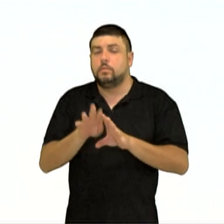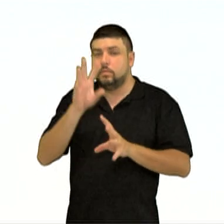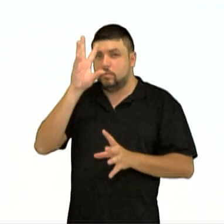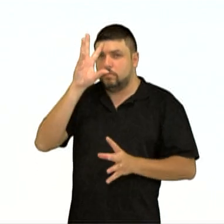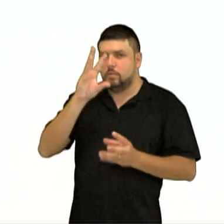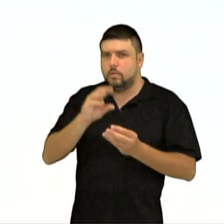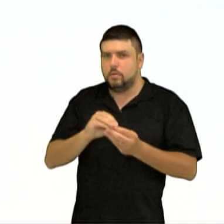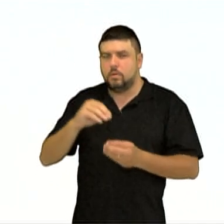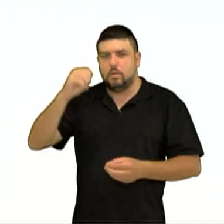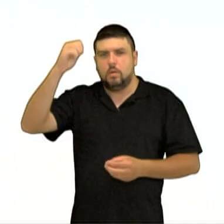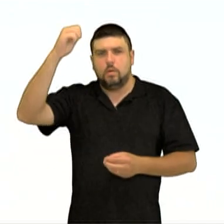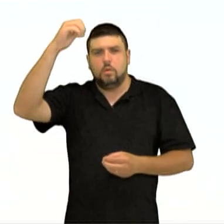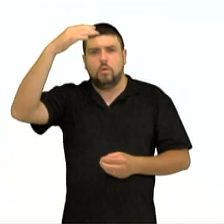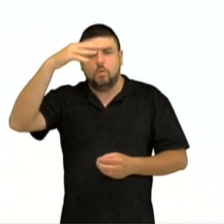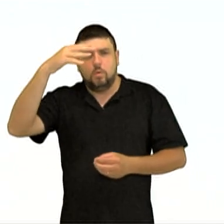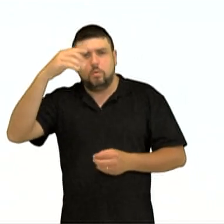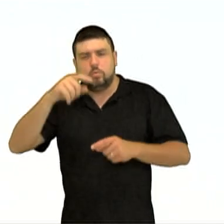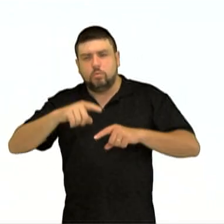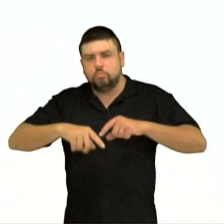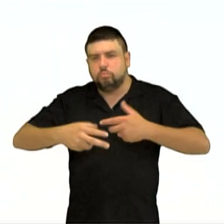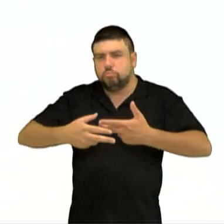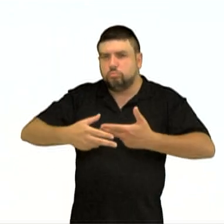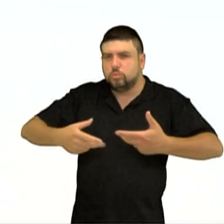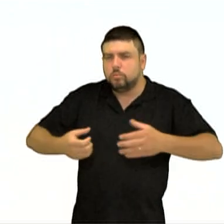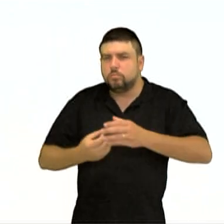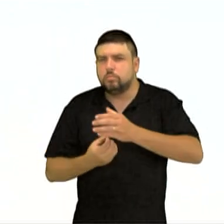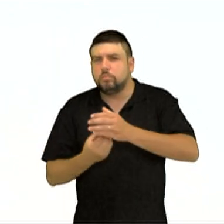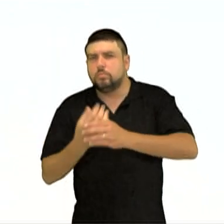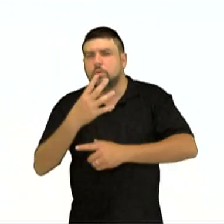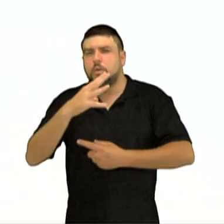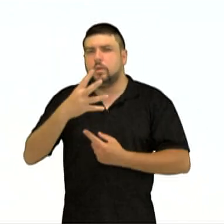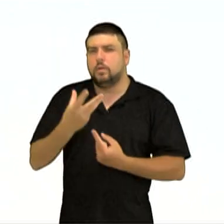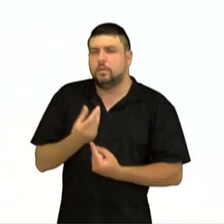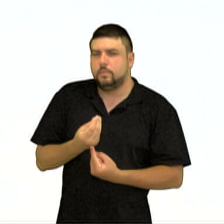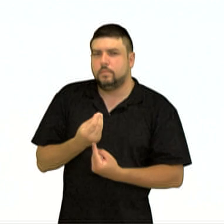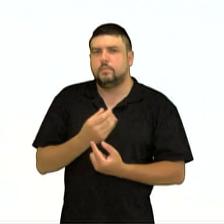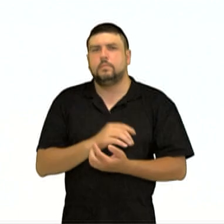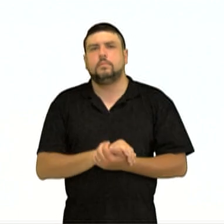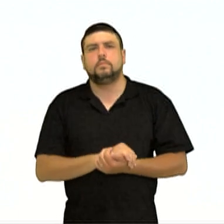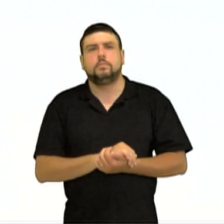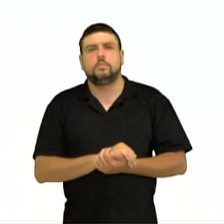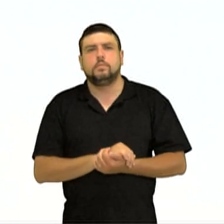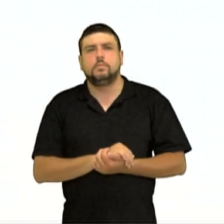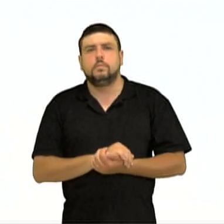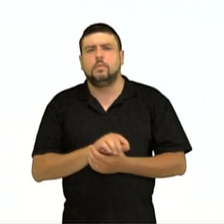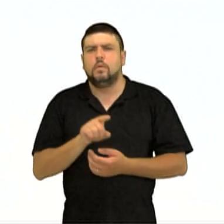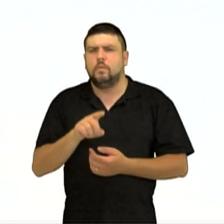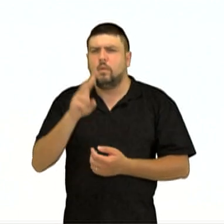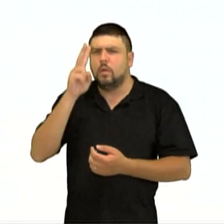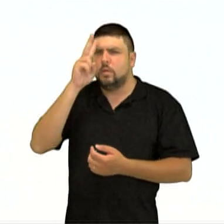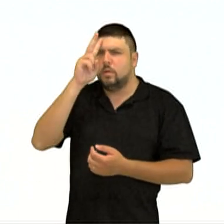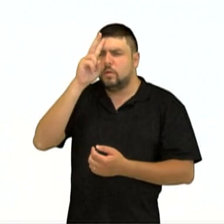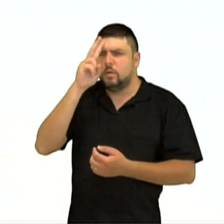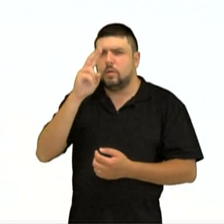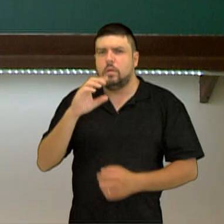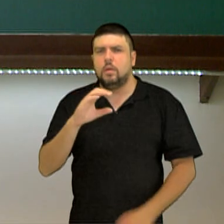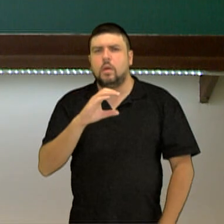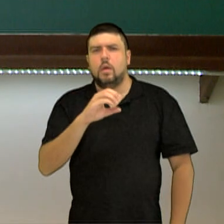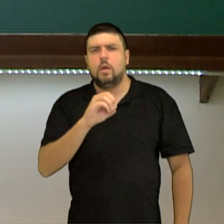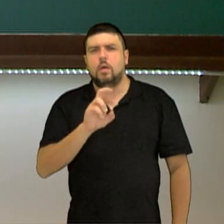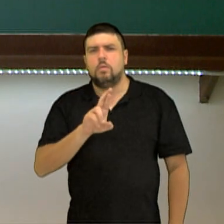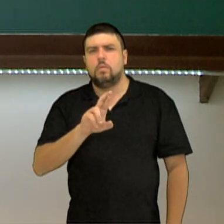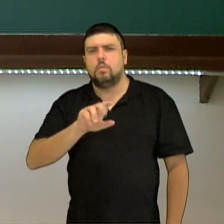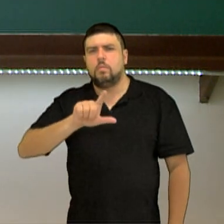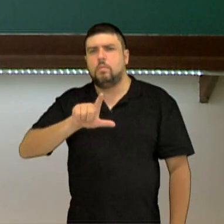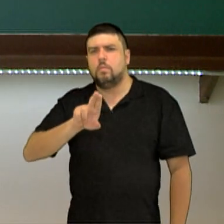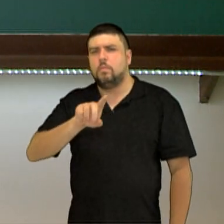elemento para criar arte. Você se lembra do significado de cor-luz?